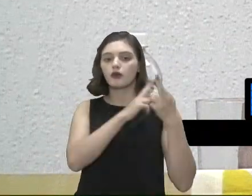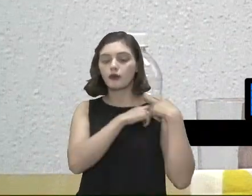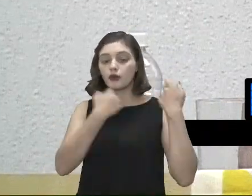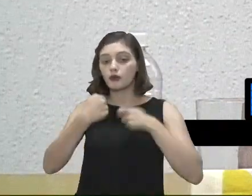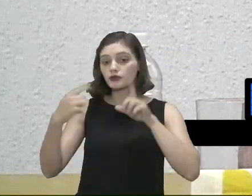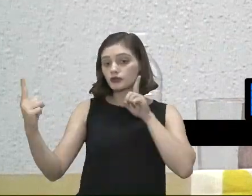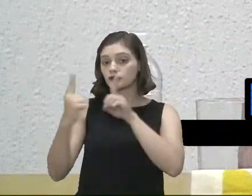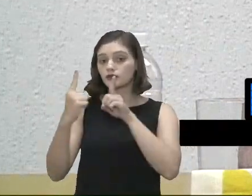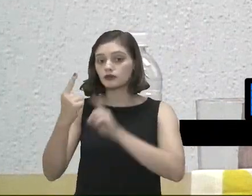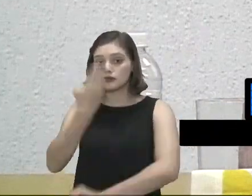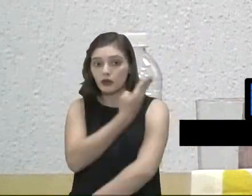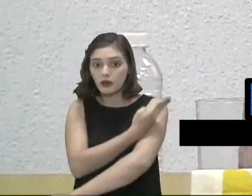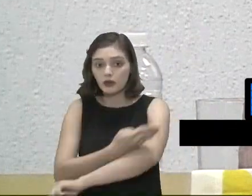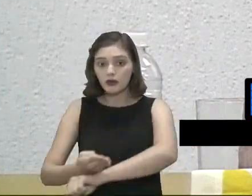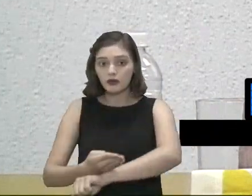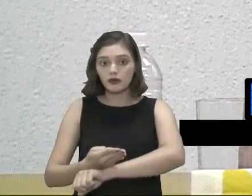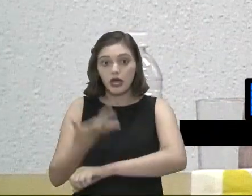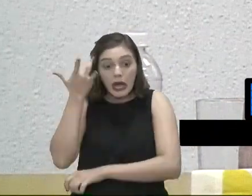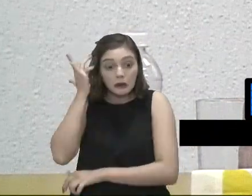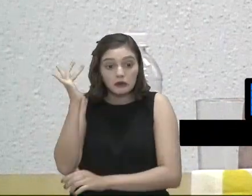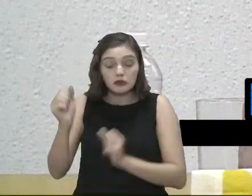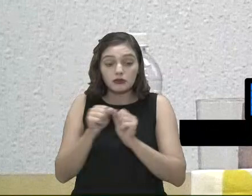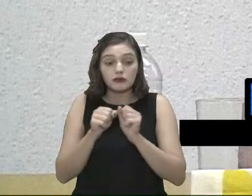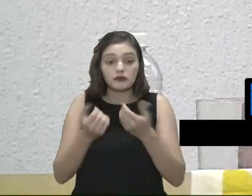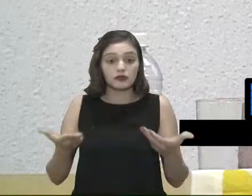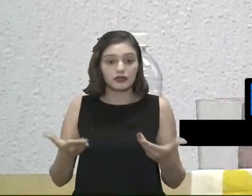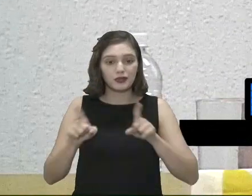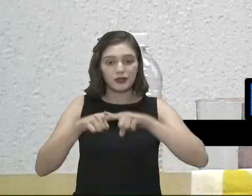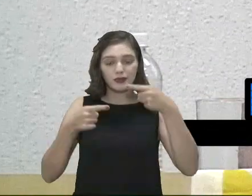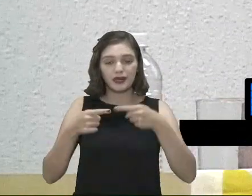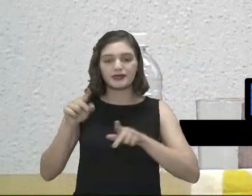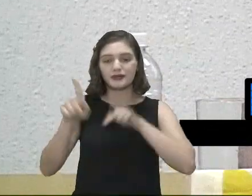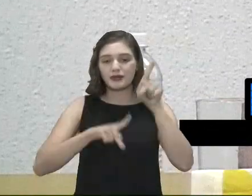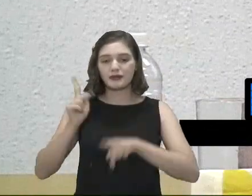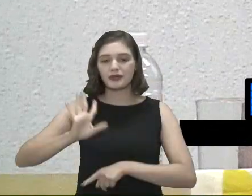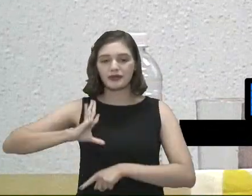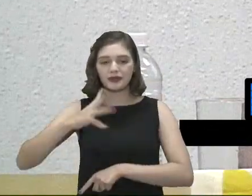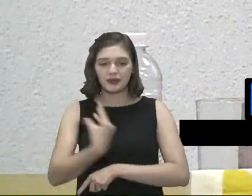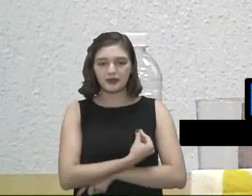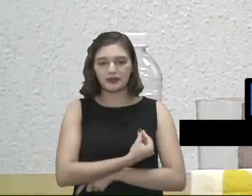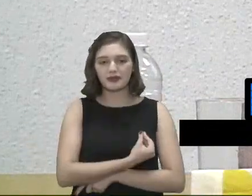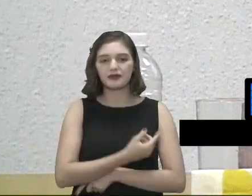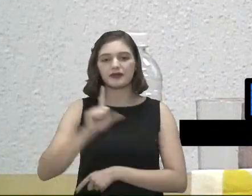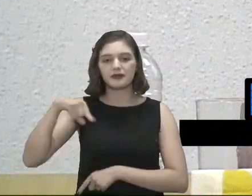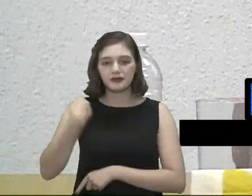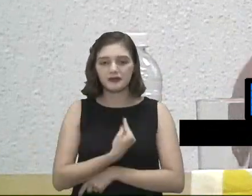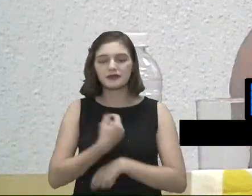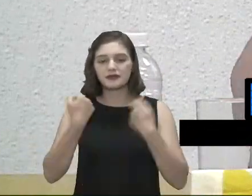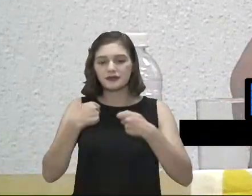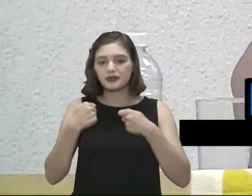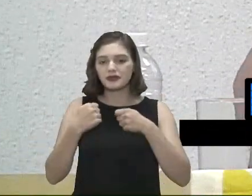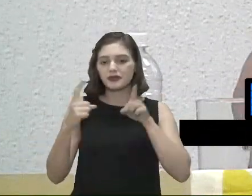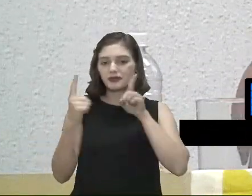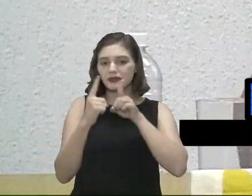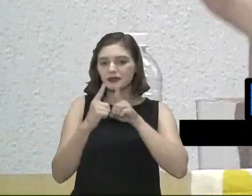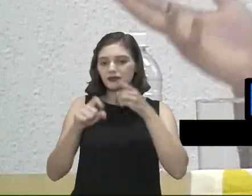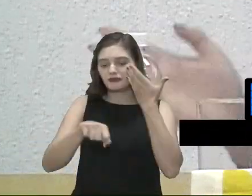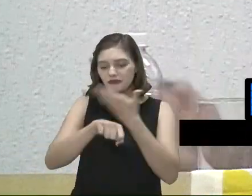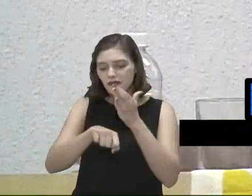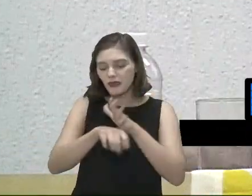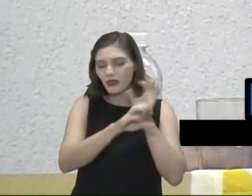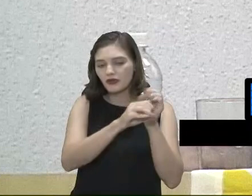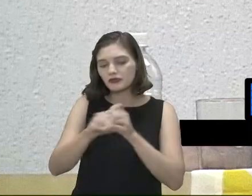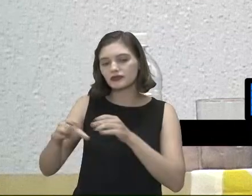essa pessoa branca e cisgênera, eu não sei o que fazer. Agora, para a população trans travesti, nós precisamos de uma capacitação